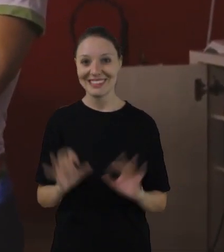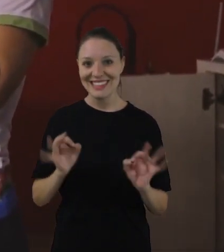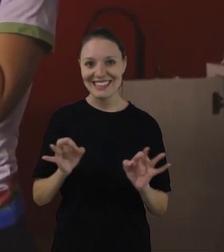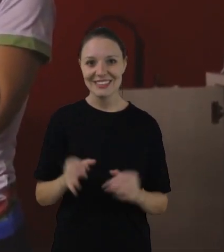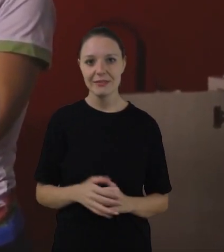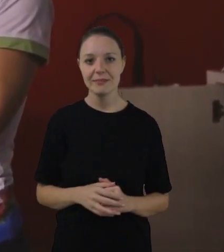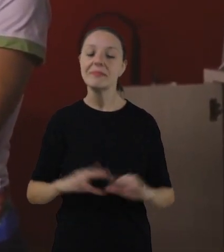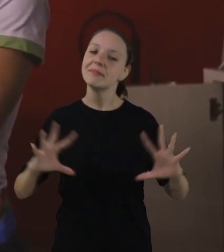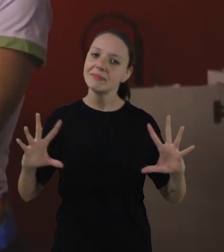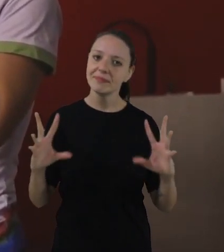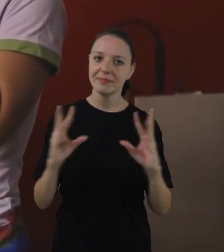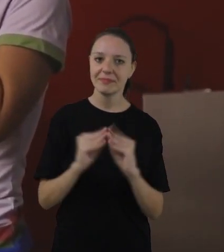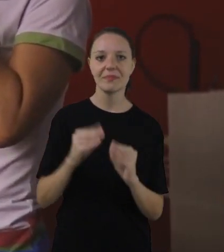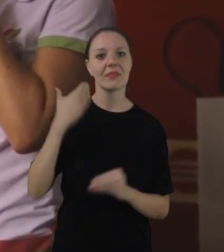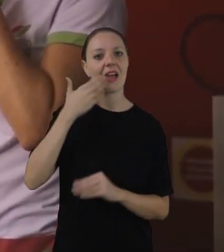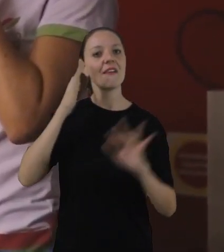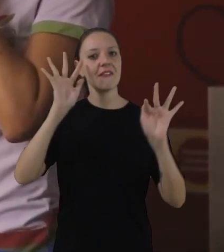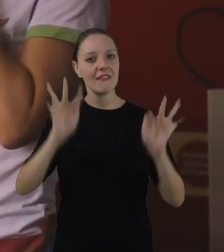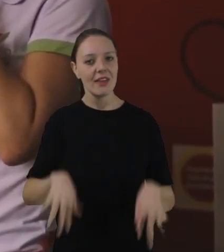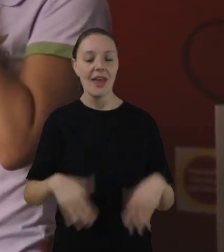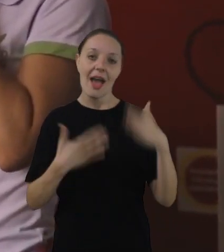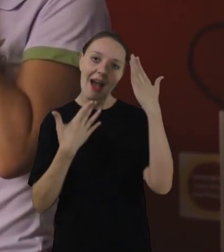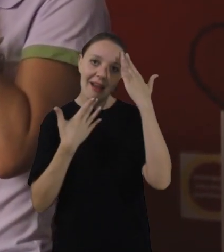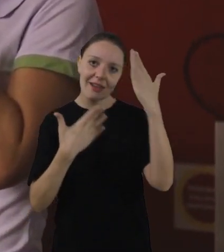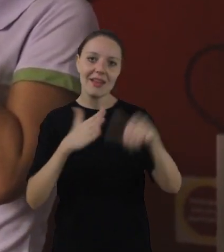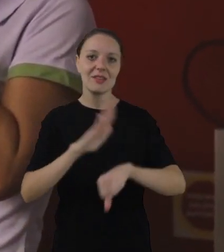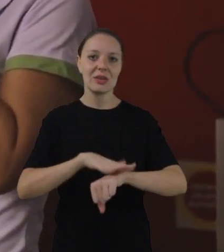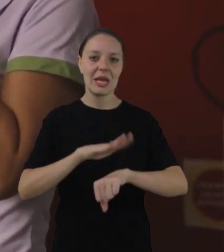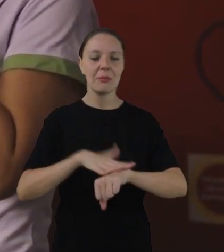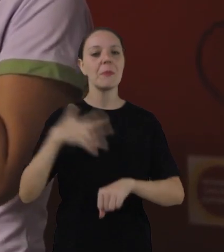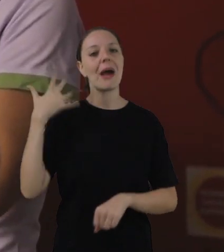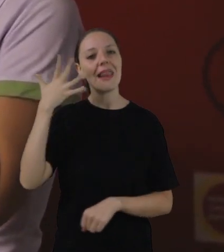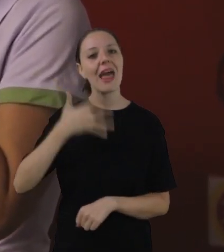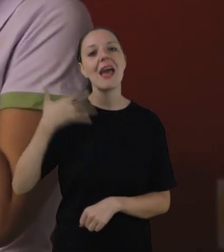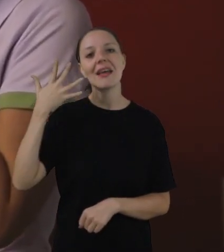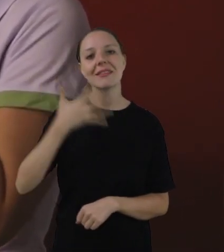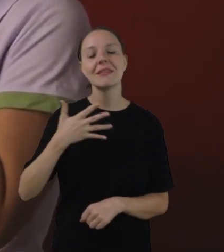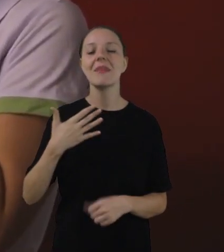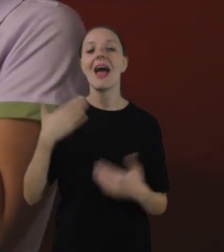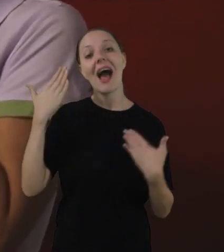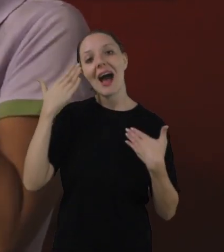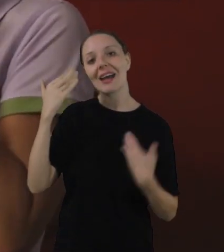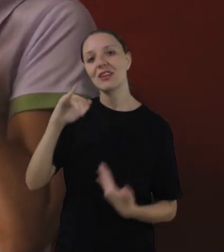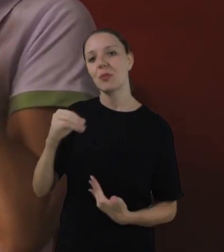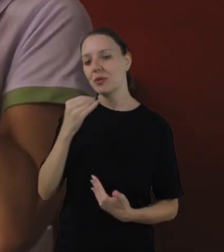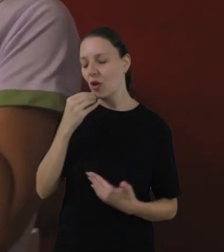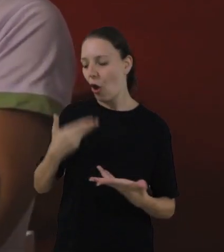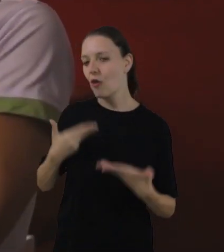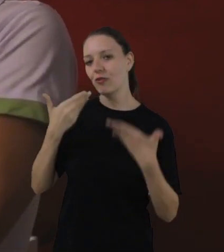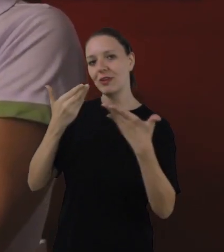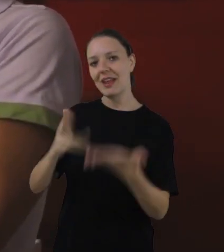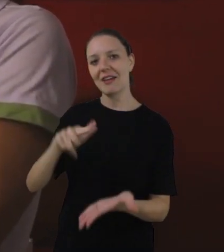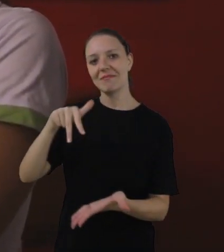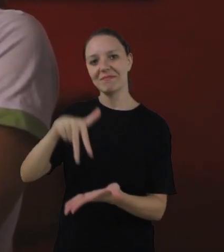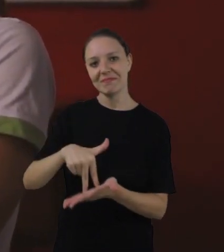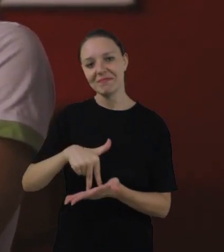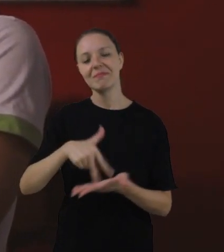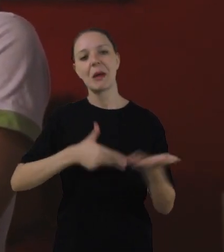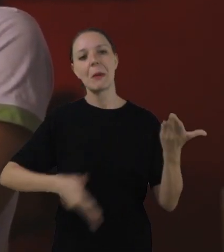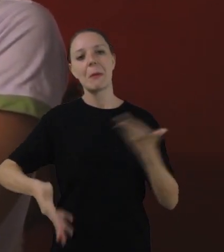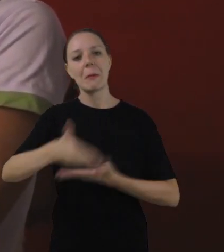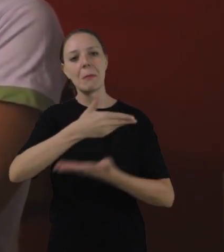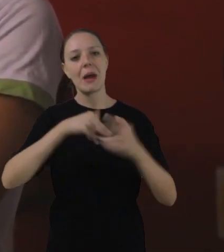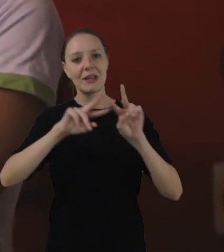deixar isso dito para vocês. Eu queria agradecer pelo tempo, queria agradecer pela oportunidade de estar aqui falando sobre isso e compartilhando